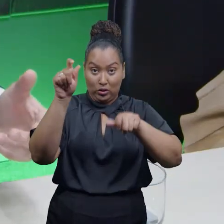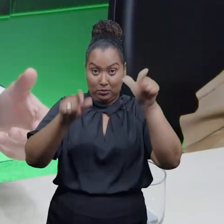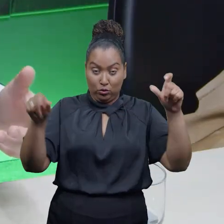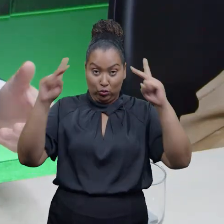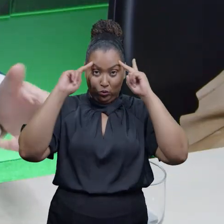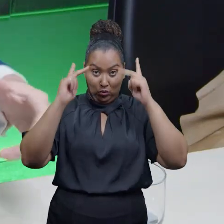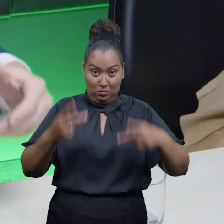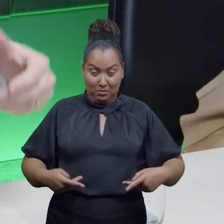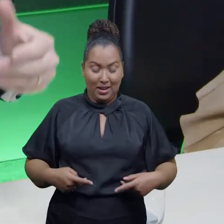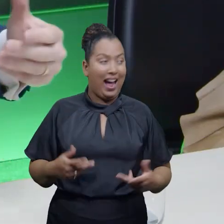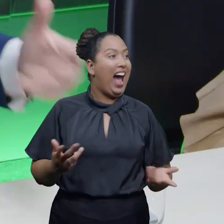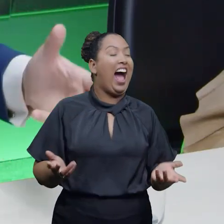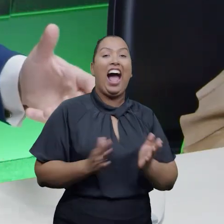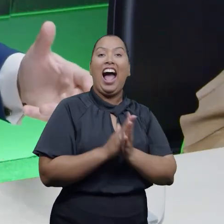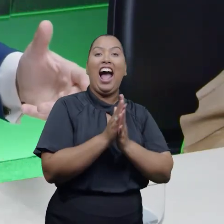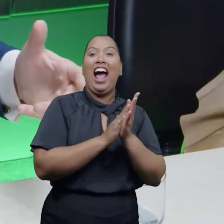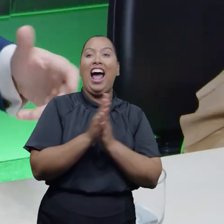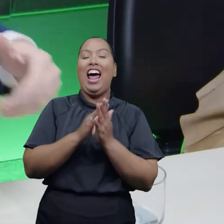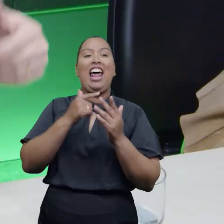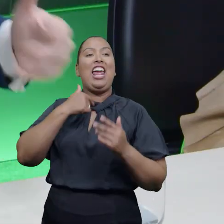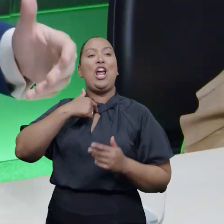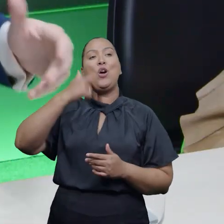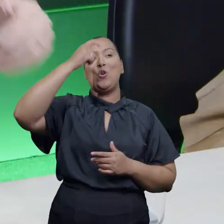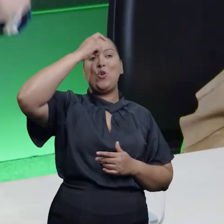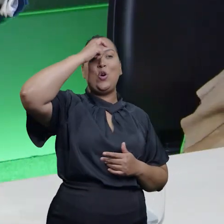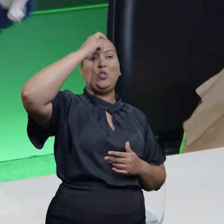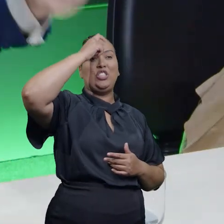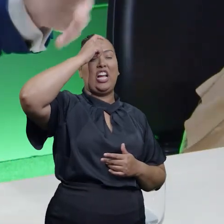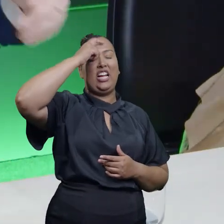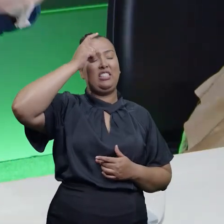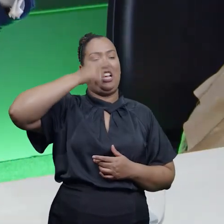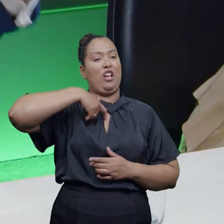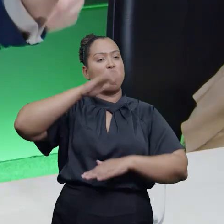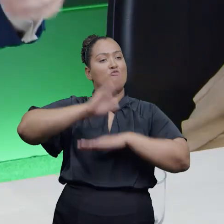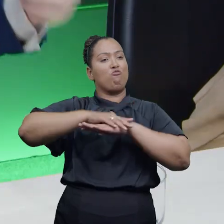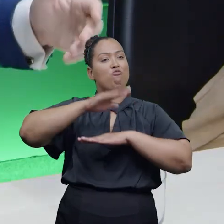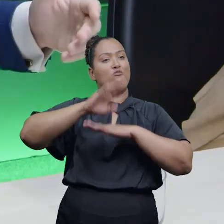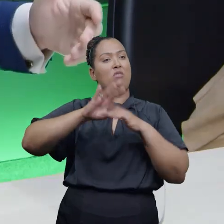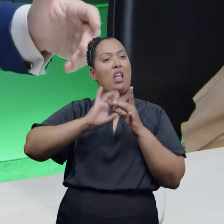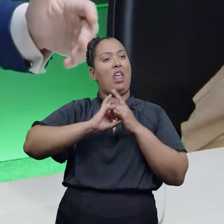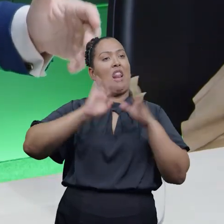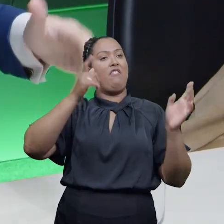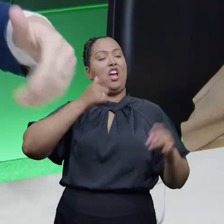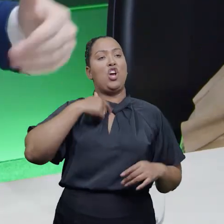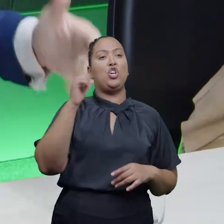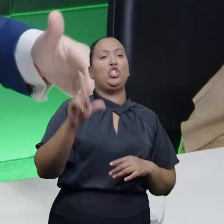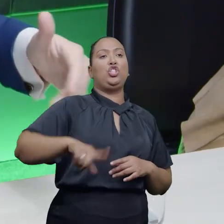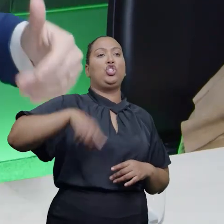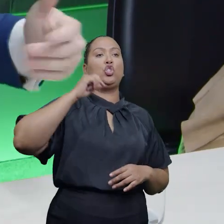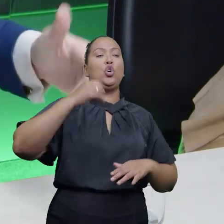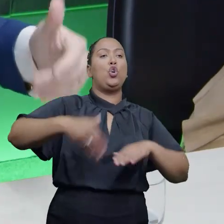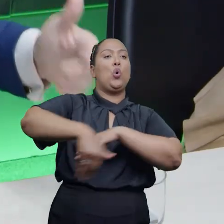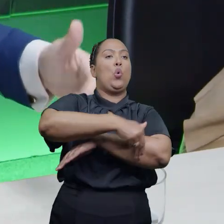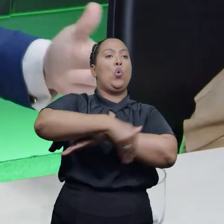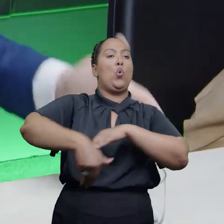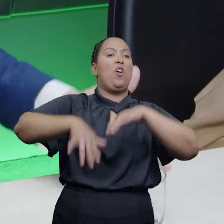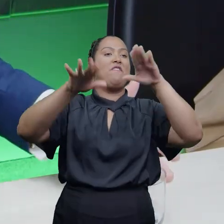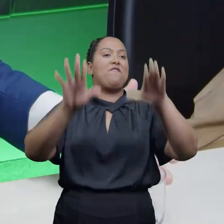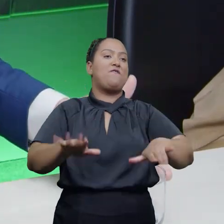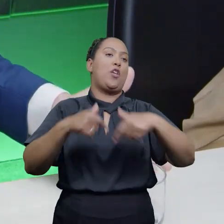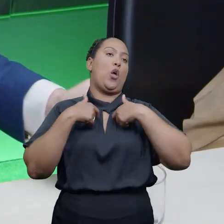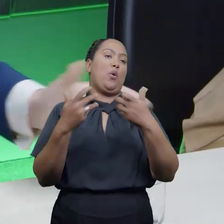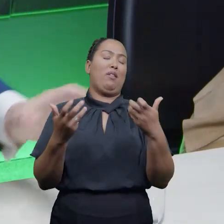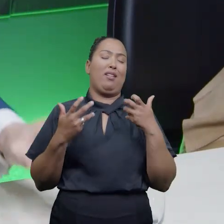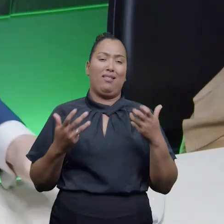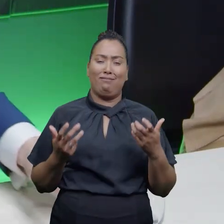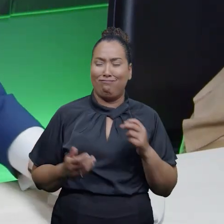nenhum ser humano opta por livre, consciente e espontânea vontade de ficar em situação